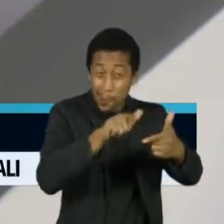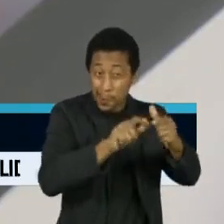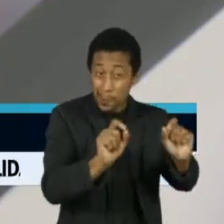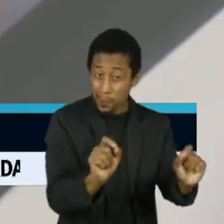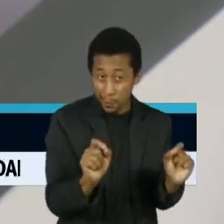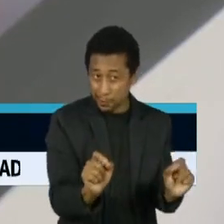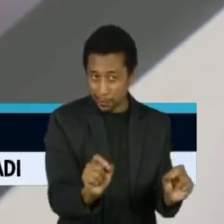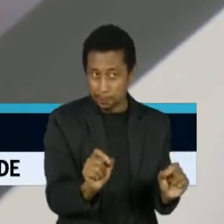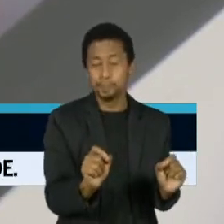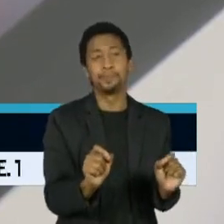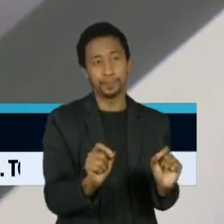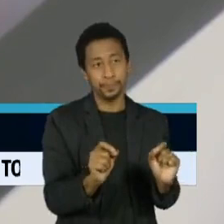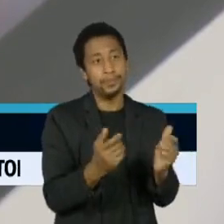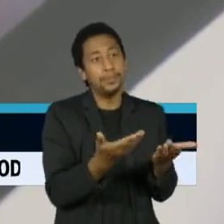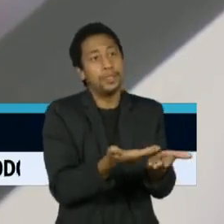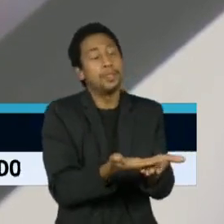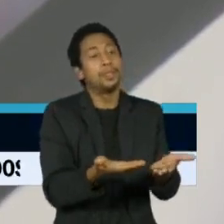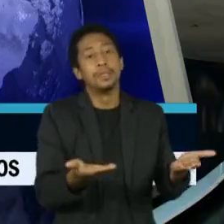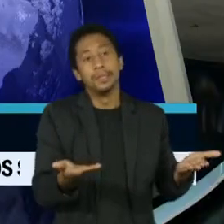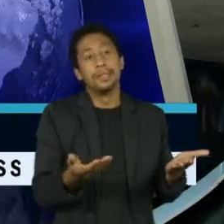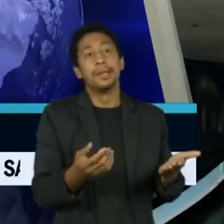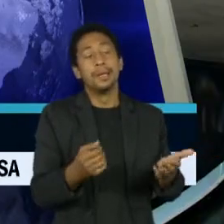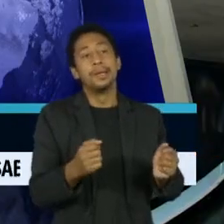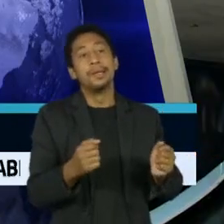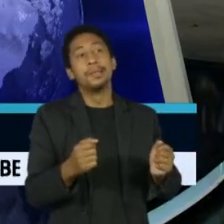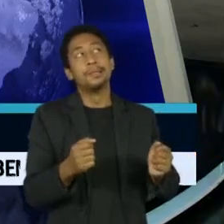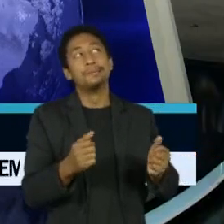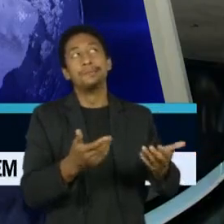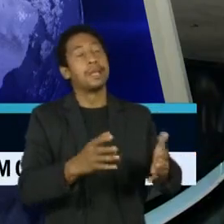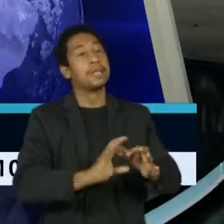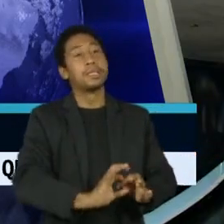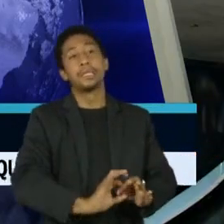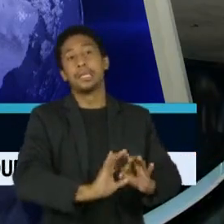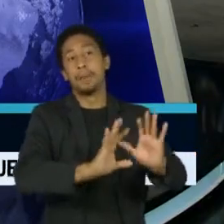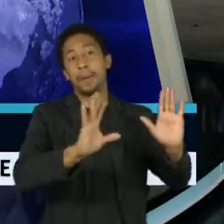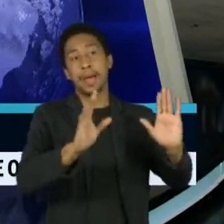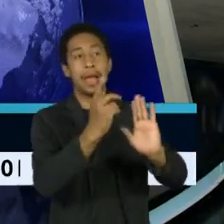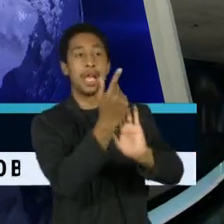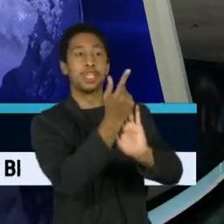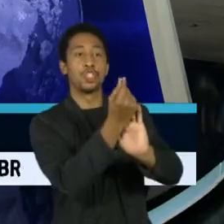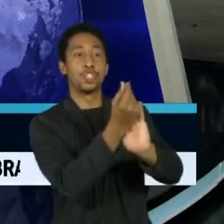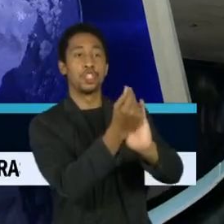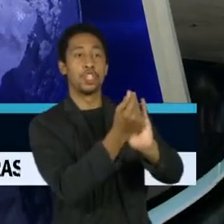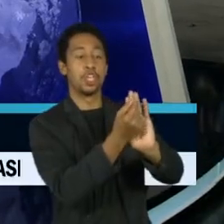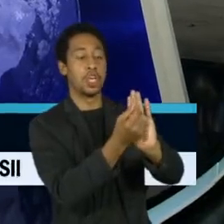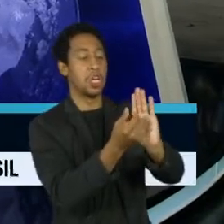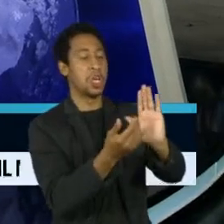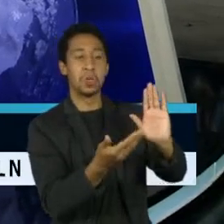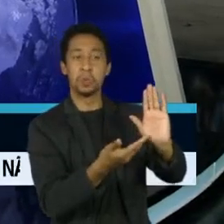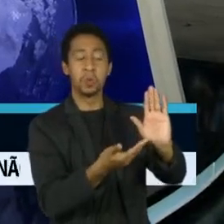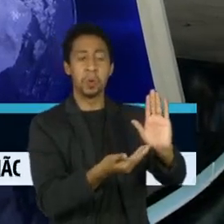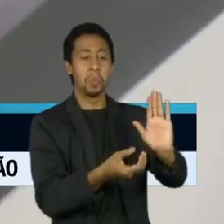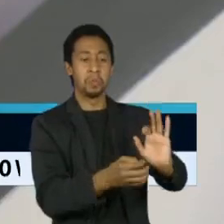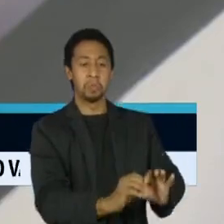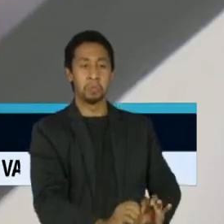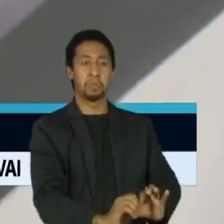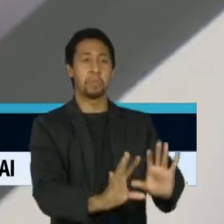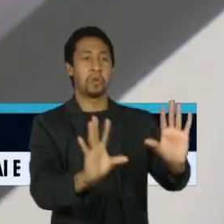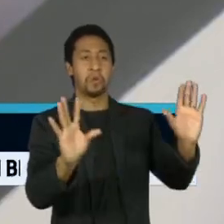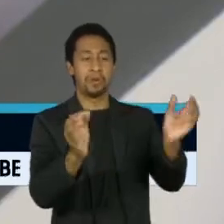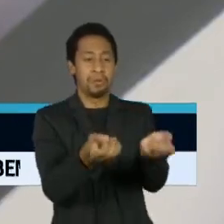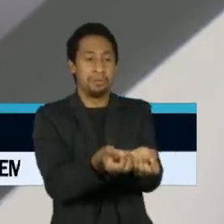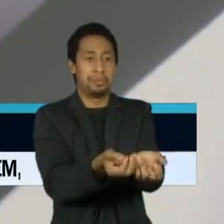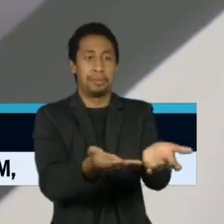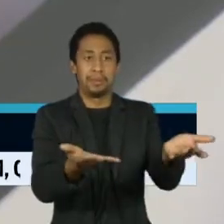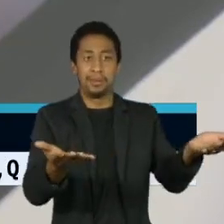vai abrir margem para ter mais dinheiro que não seja só para os 400. Então,